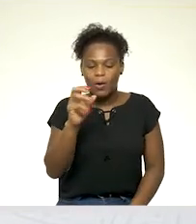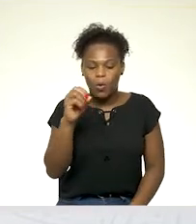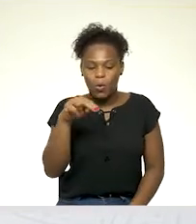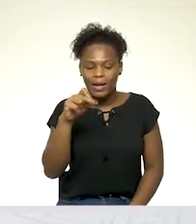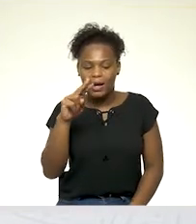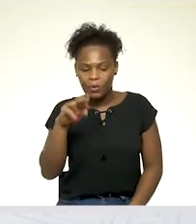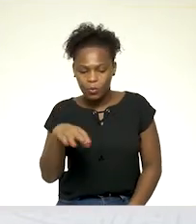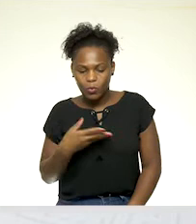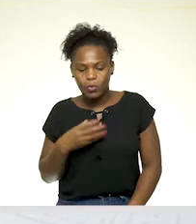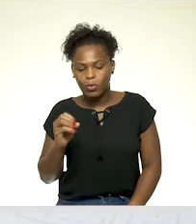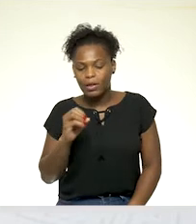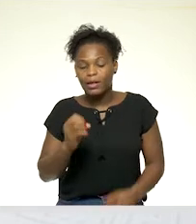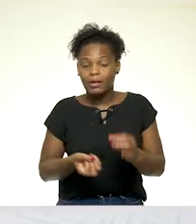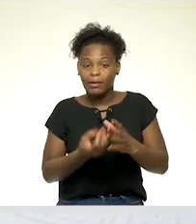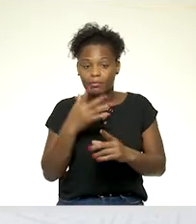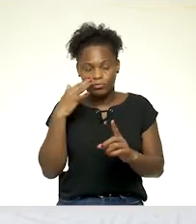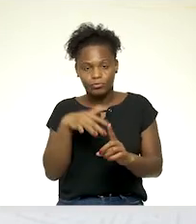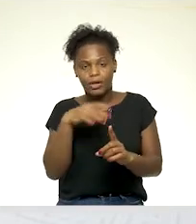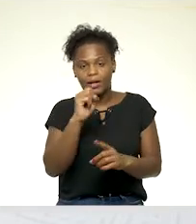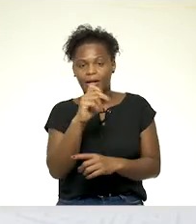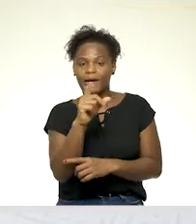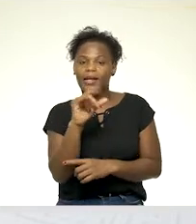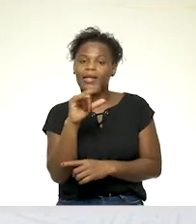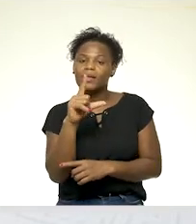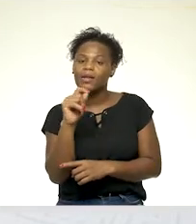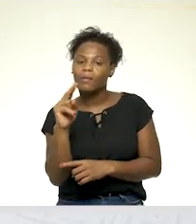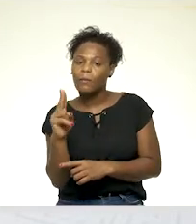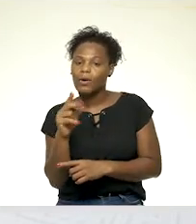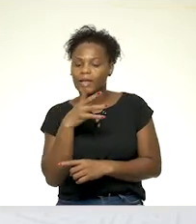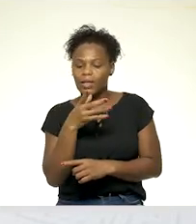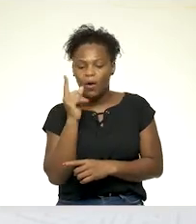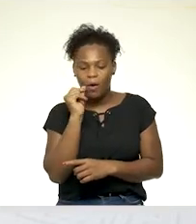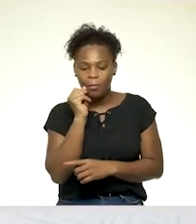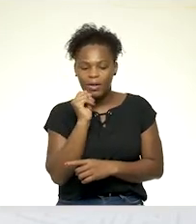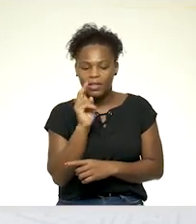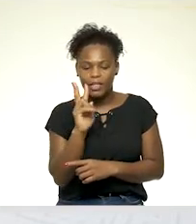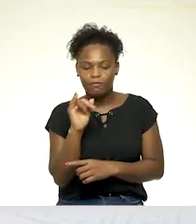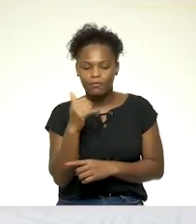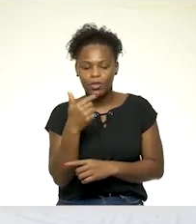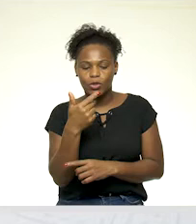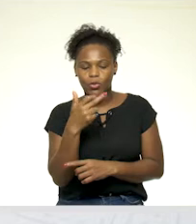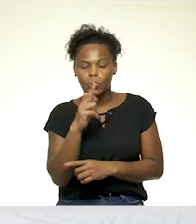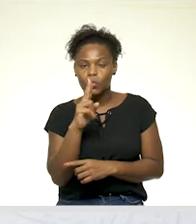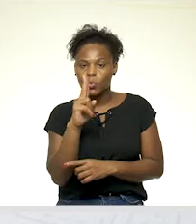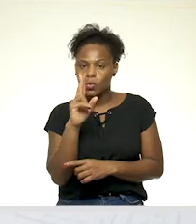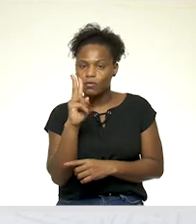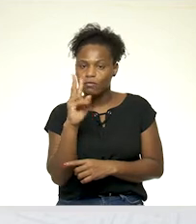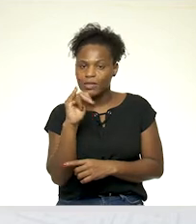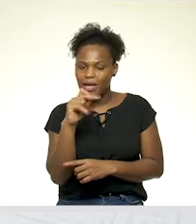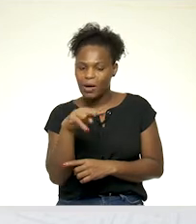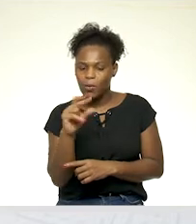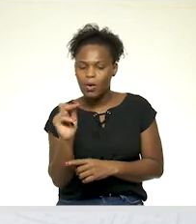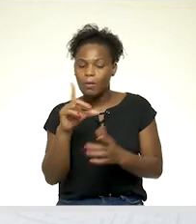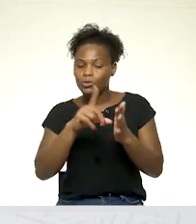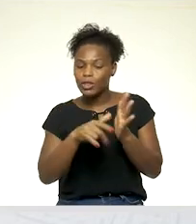um grande precursor de Galileu. Temos aí o homem vitruviano, temos o projeto do